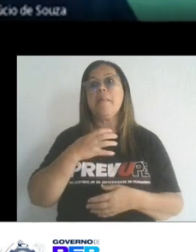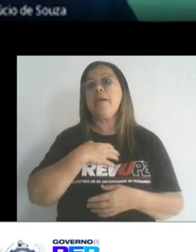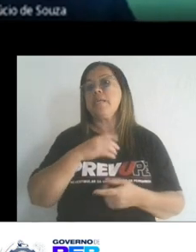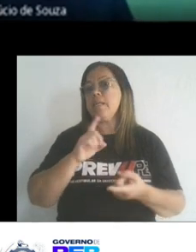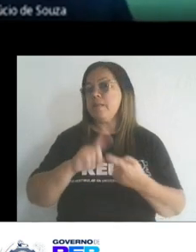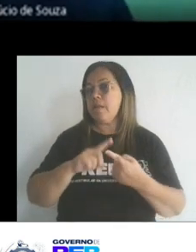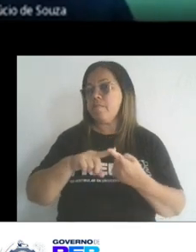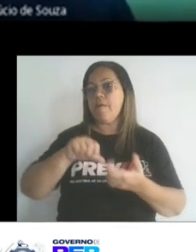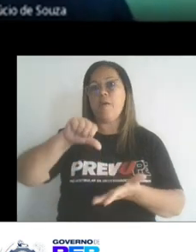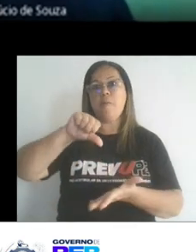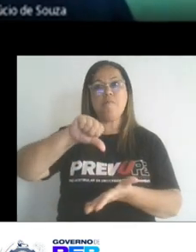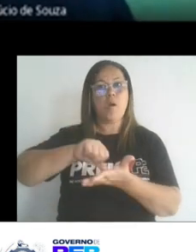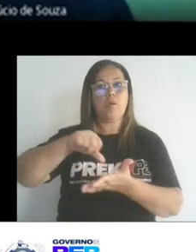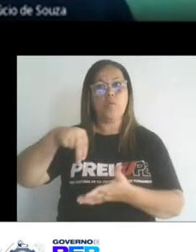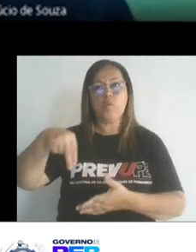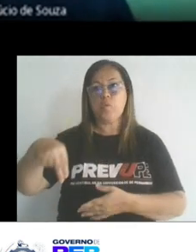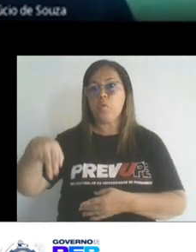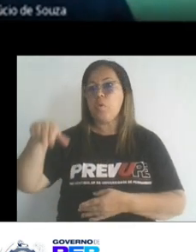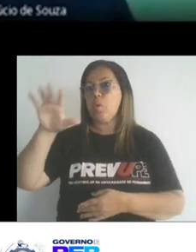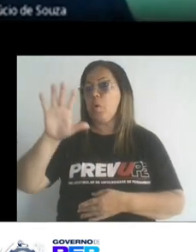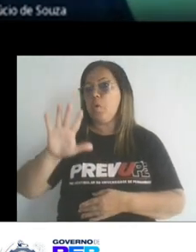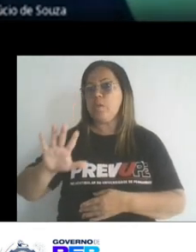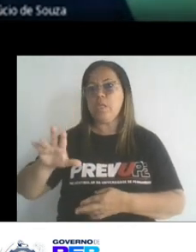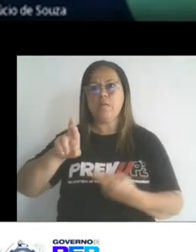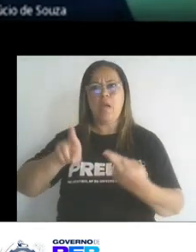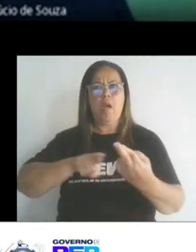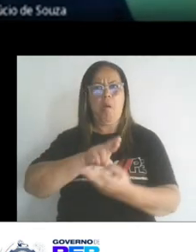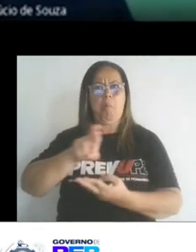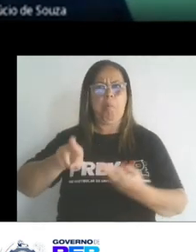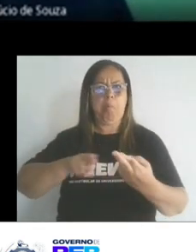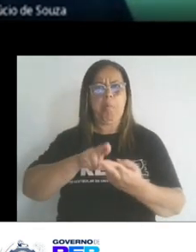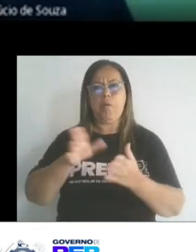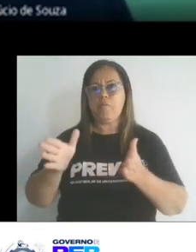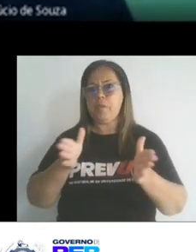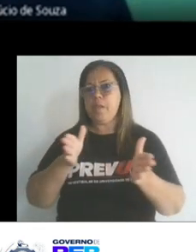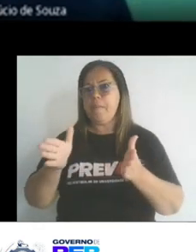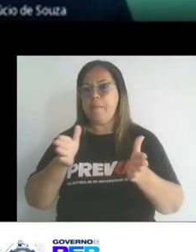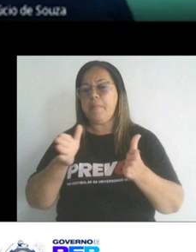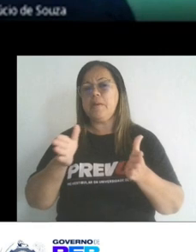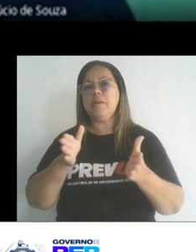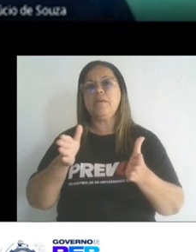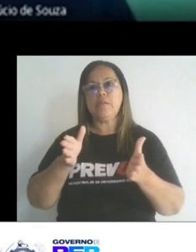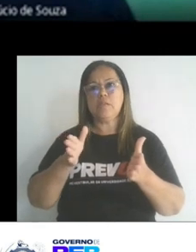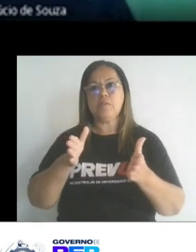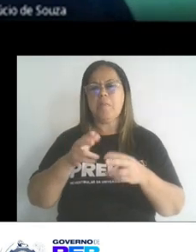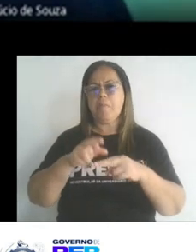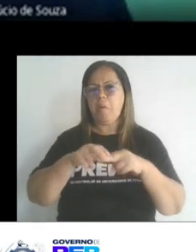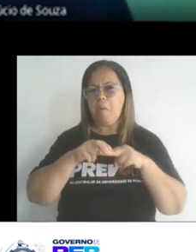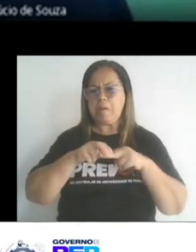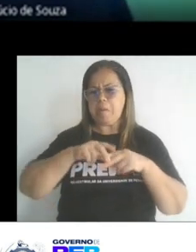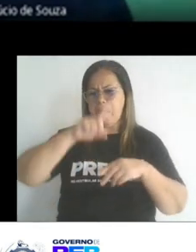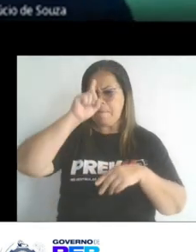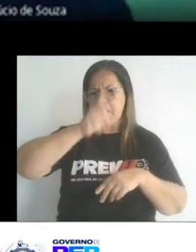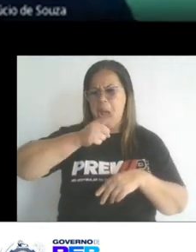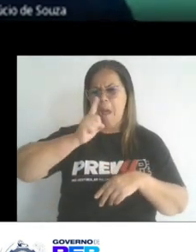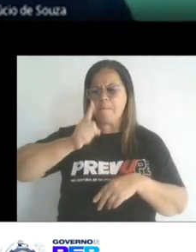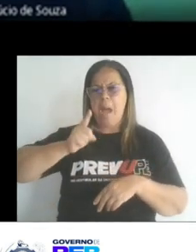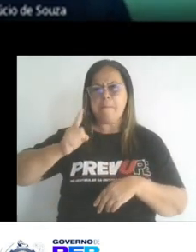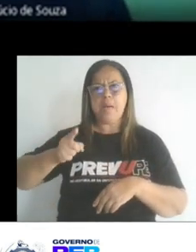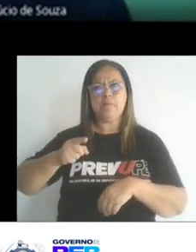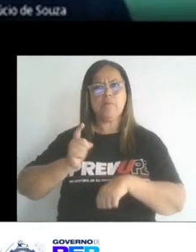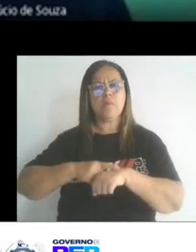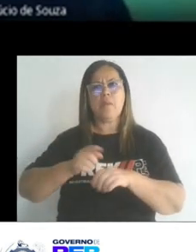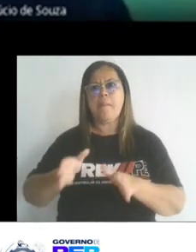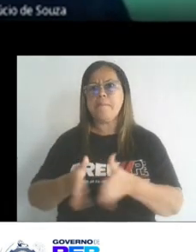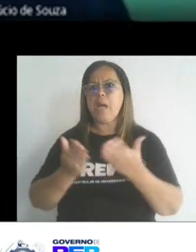um polo nordeste como um um polo de revoltas desse período de revoltas pelo autoritarismo pela miséria